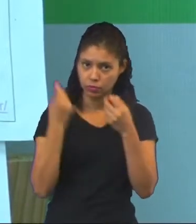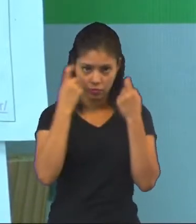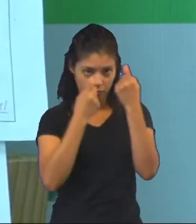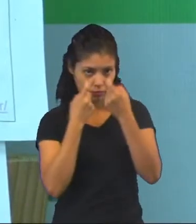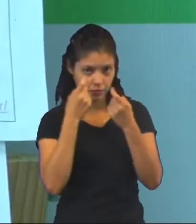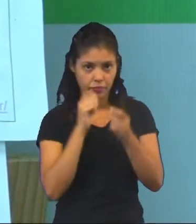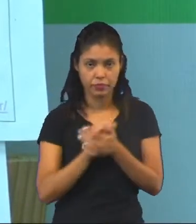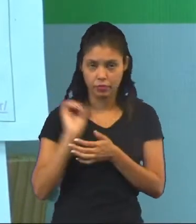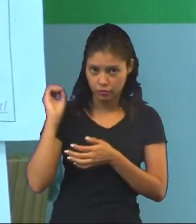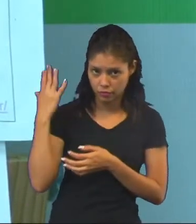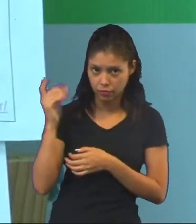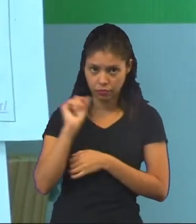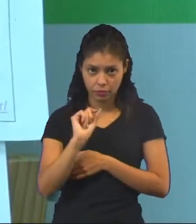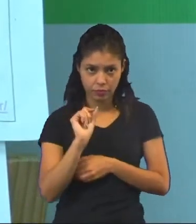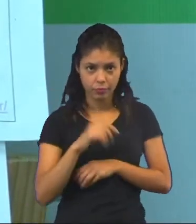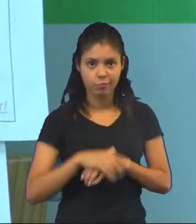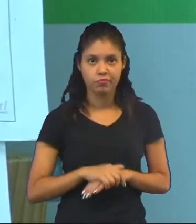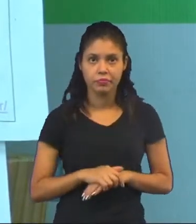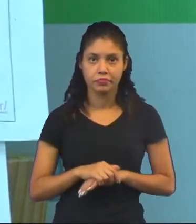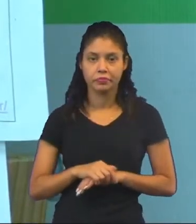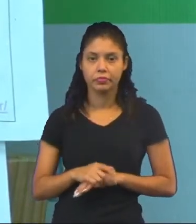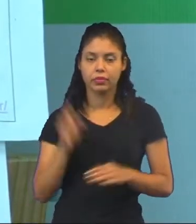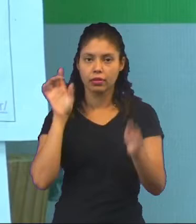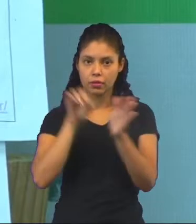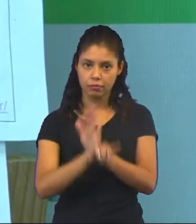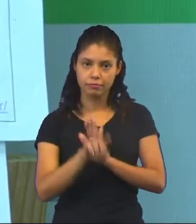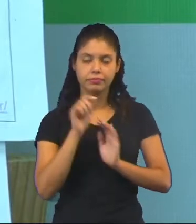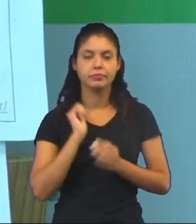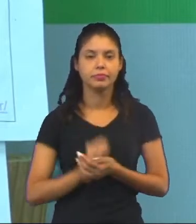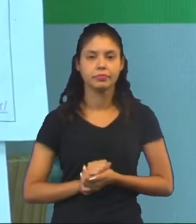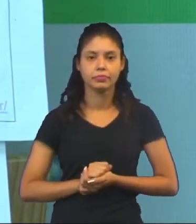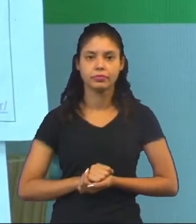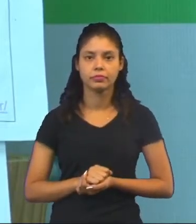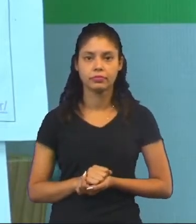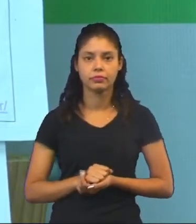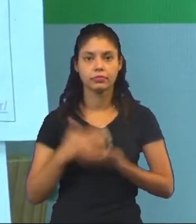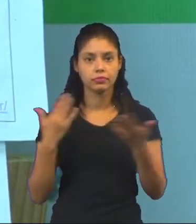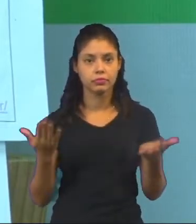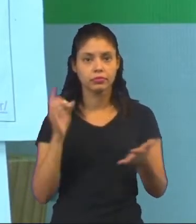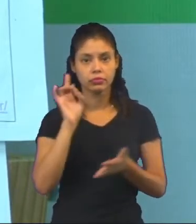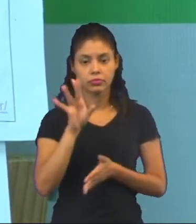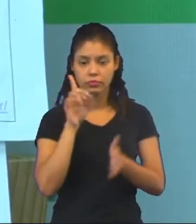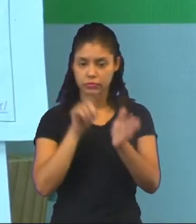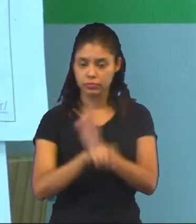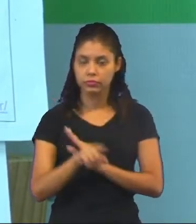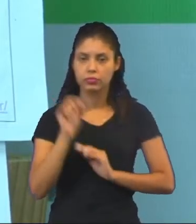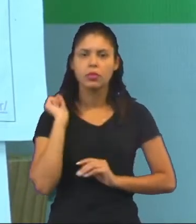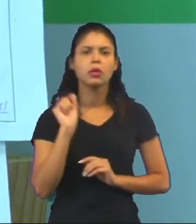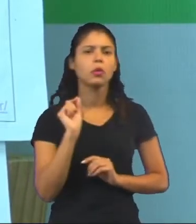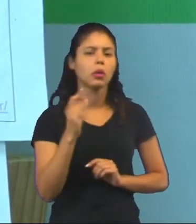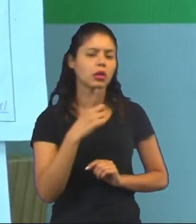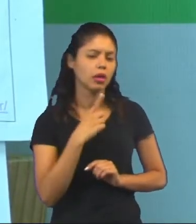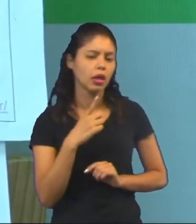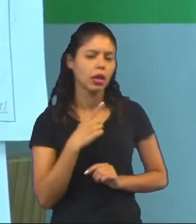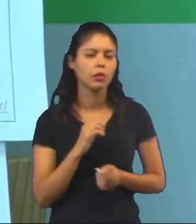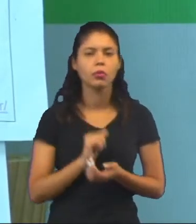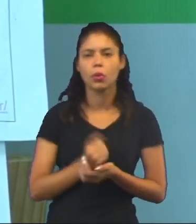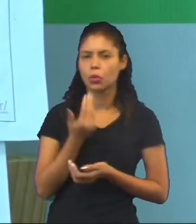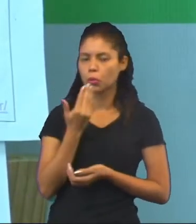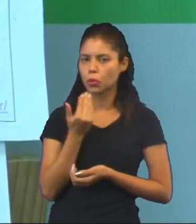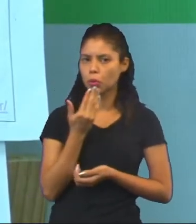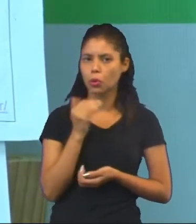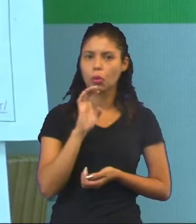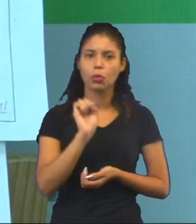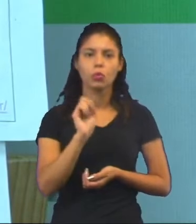expressar. No caso, ela vai fazer o quê? Uma pergunta aqui. Então, olha só a pergunta. Adivinha o que teremos de